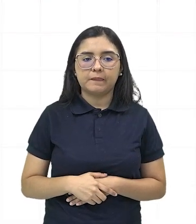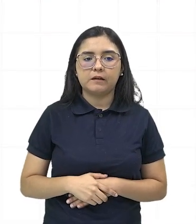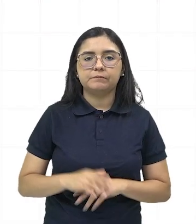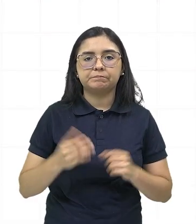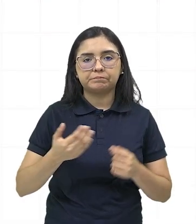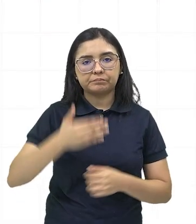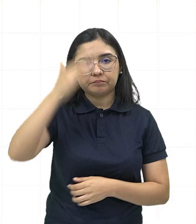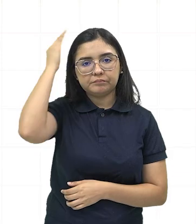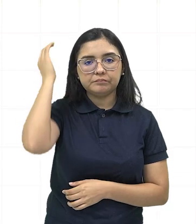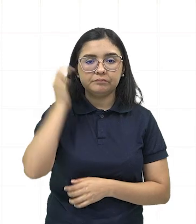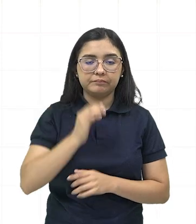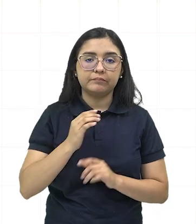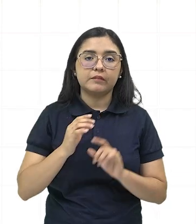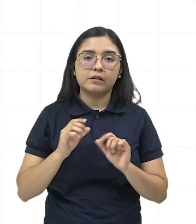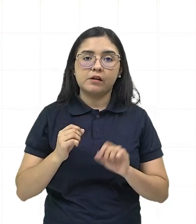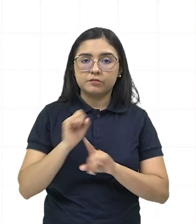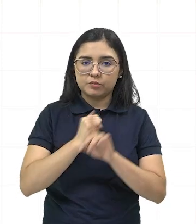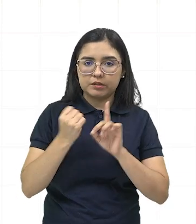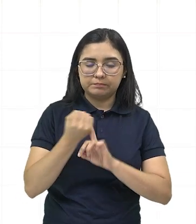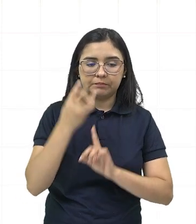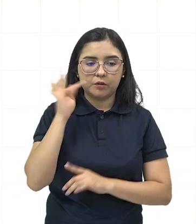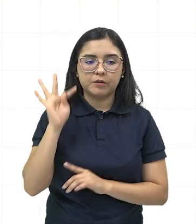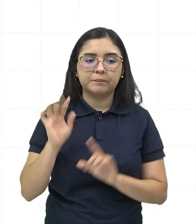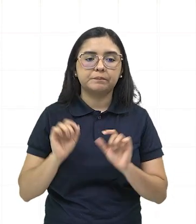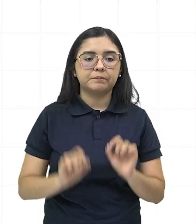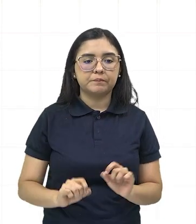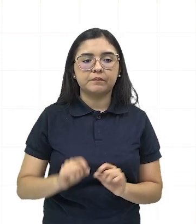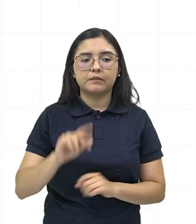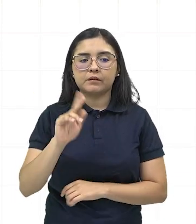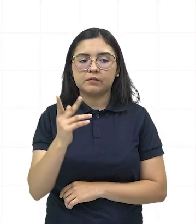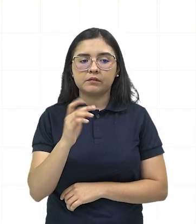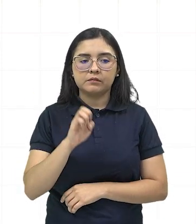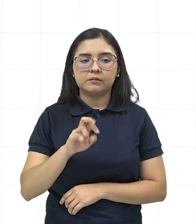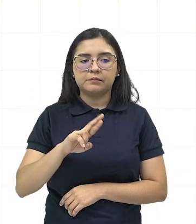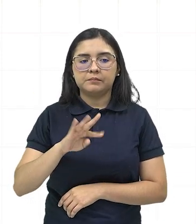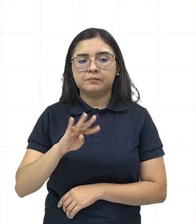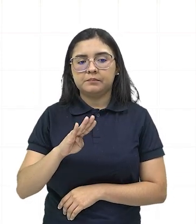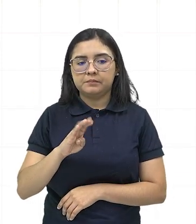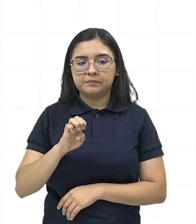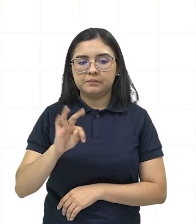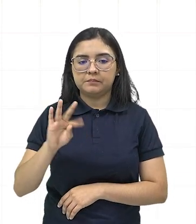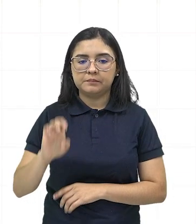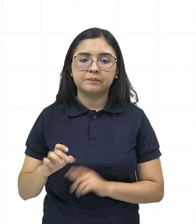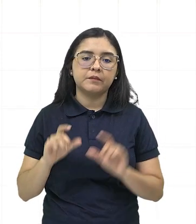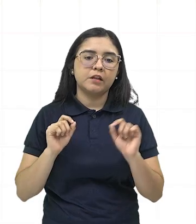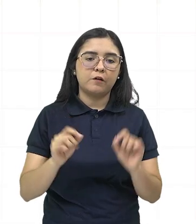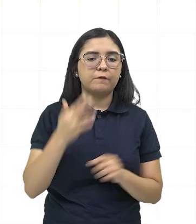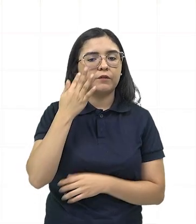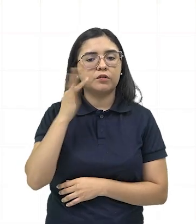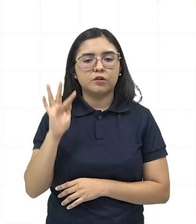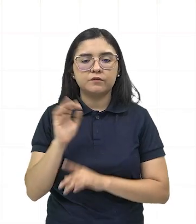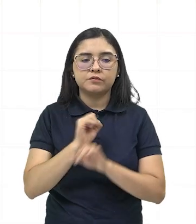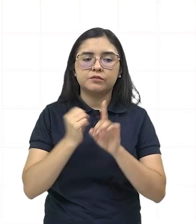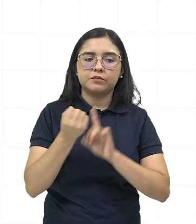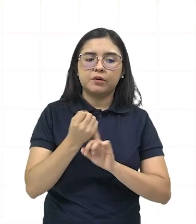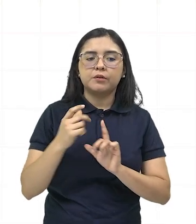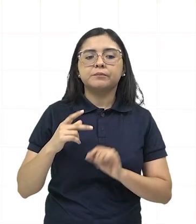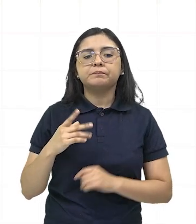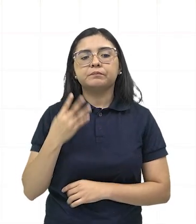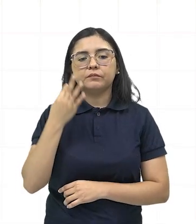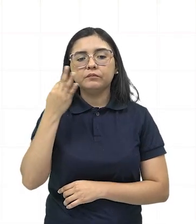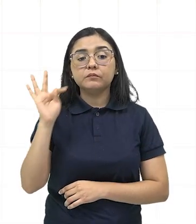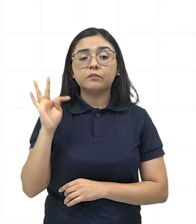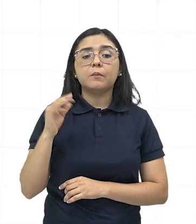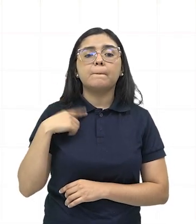Darwinismo social. Herbert Spencer foi um filósofo, sociólogo e teórico político do